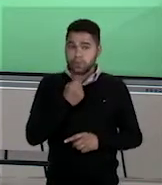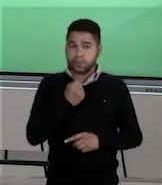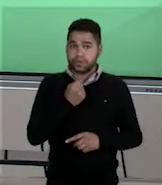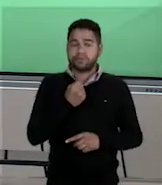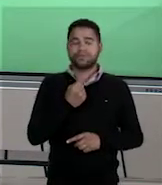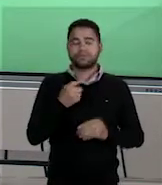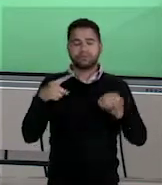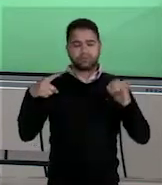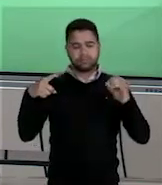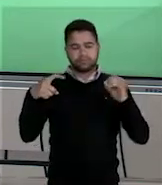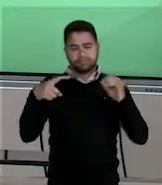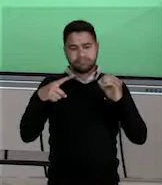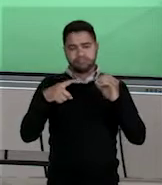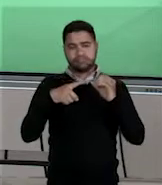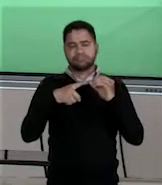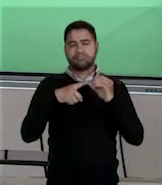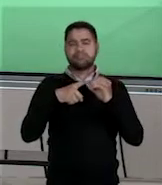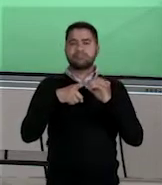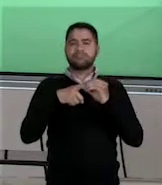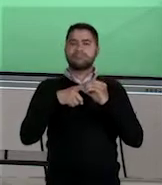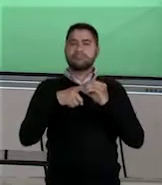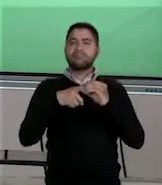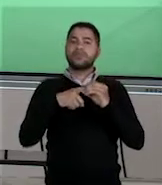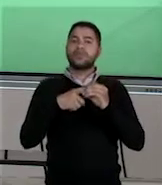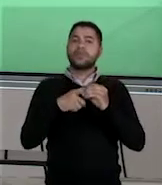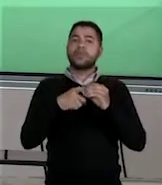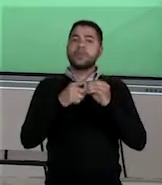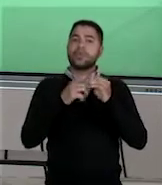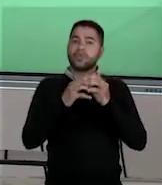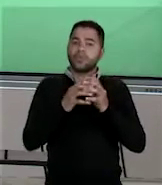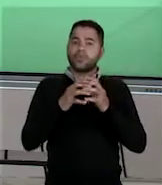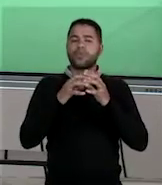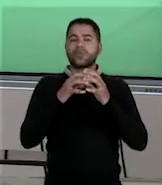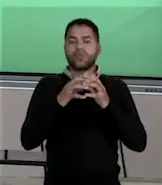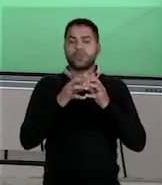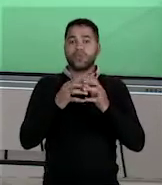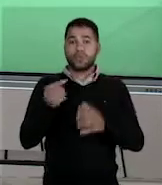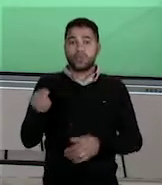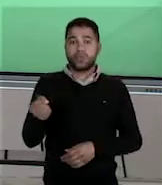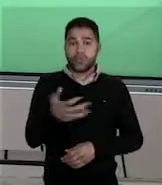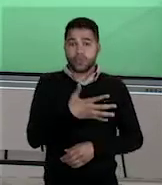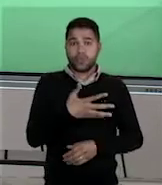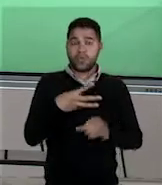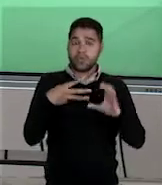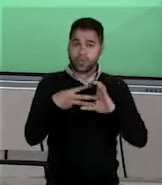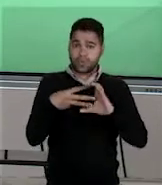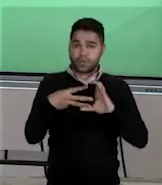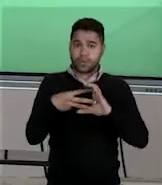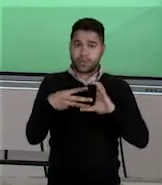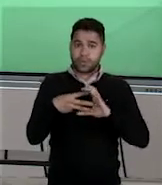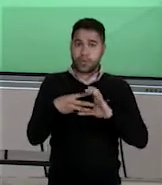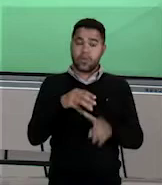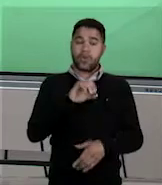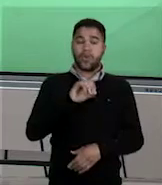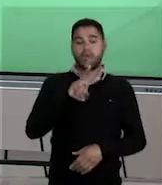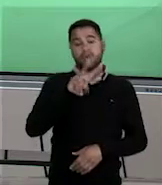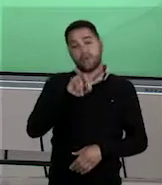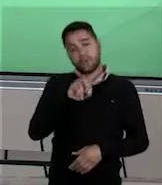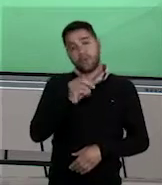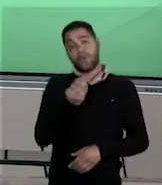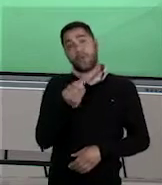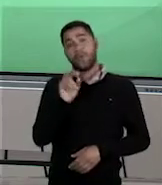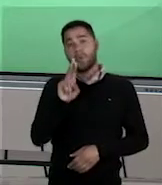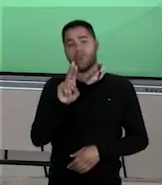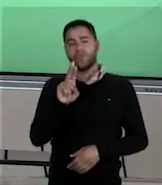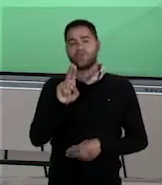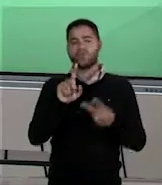masculino, quando eles se juntam, eles vão formar um novo indivíduo, né, que é a nossa célula ovo ou zigoto, que